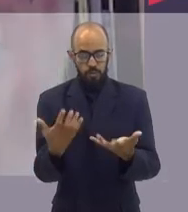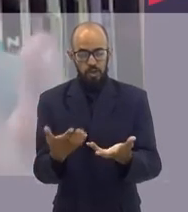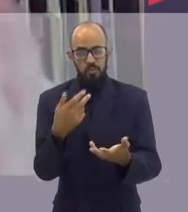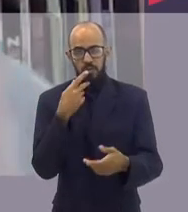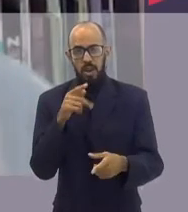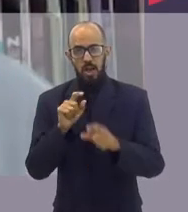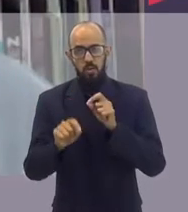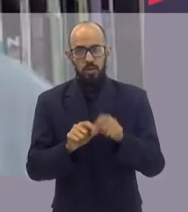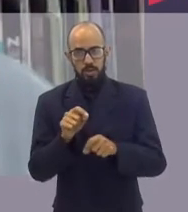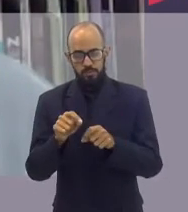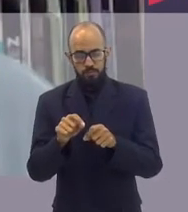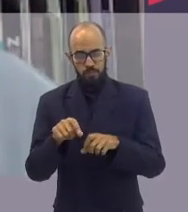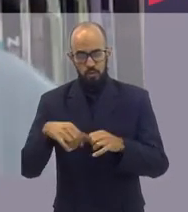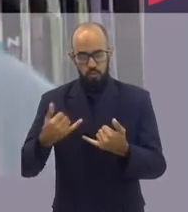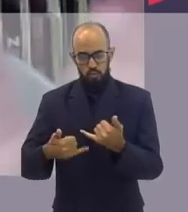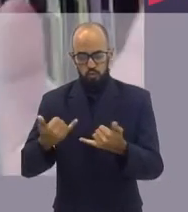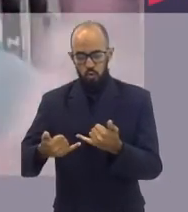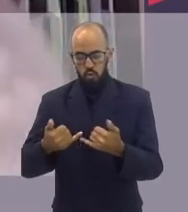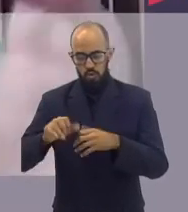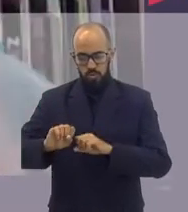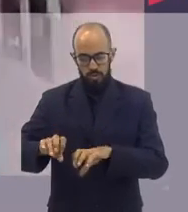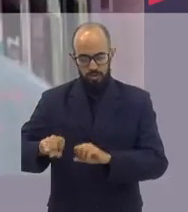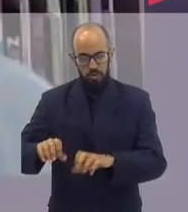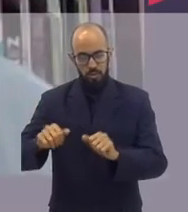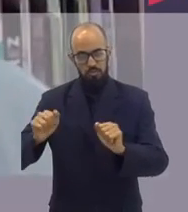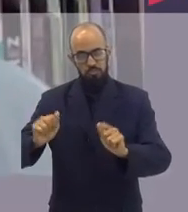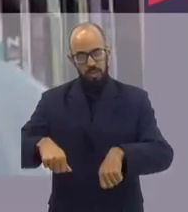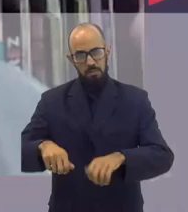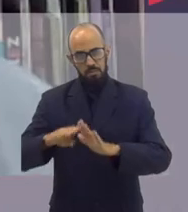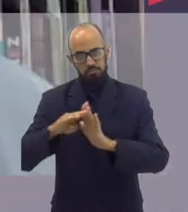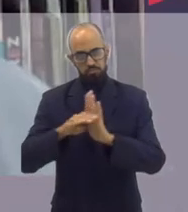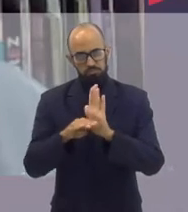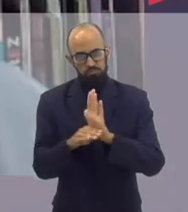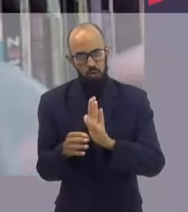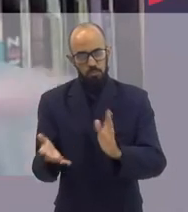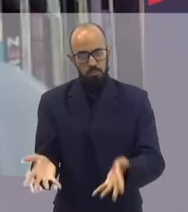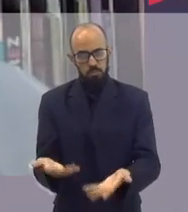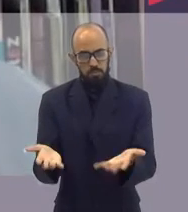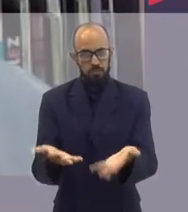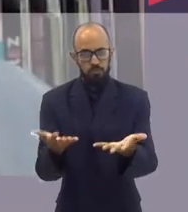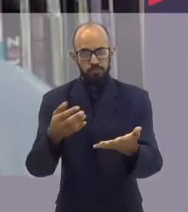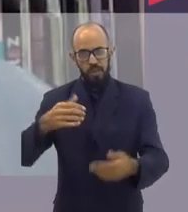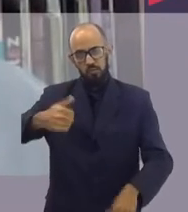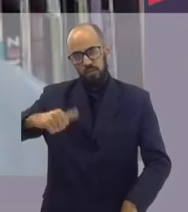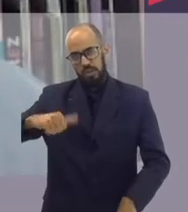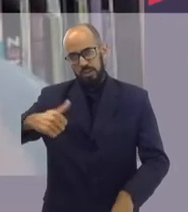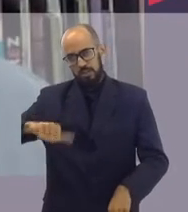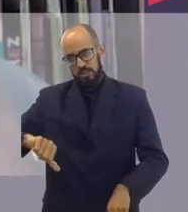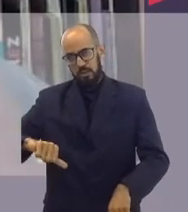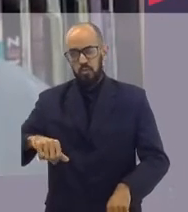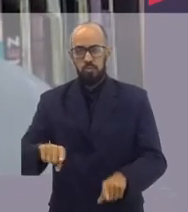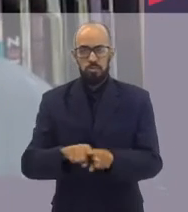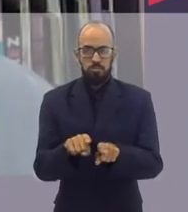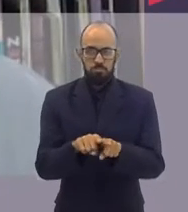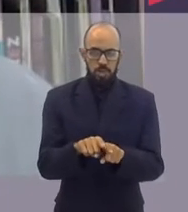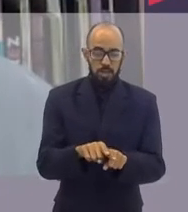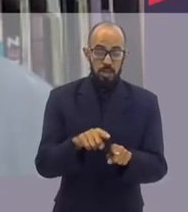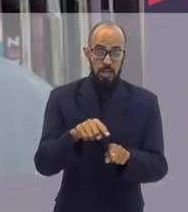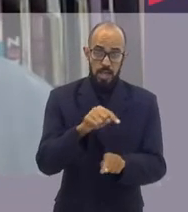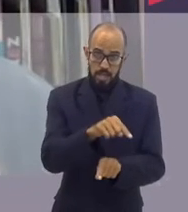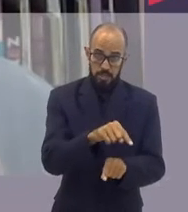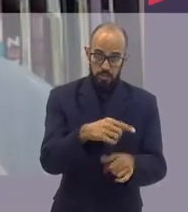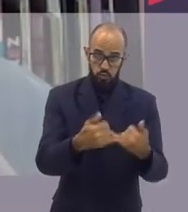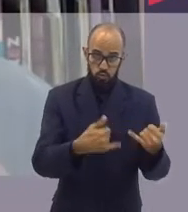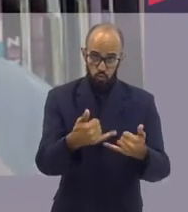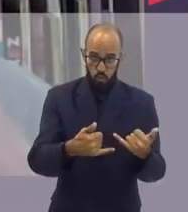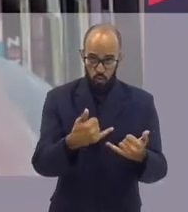falar uma coisa sobre o que é o seguinte, o jogo educacional pode ser usado em muitas etapas, como motivação, como avaliação, né? Então, esse jogo